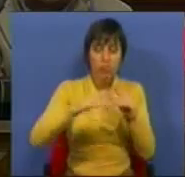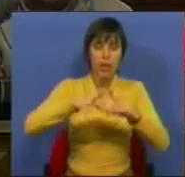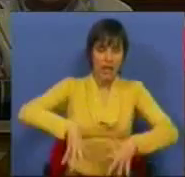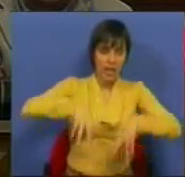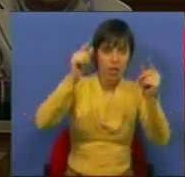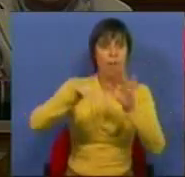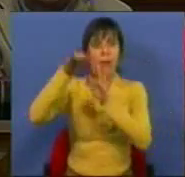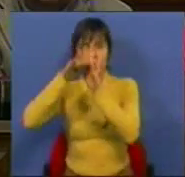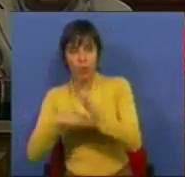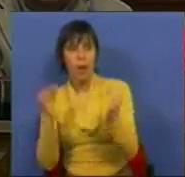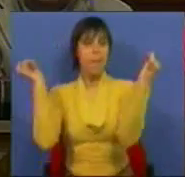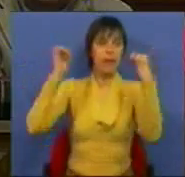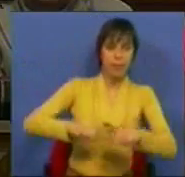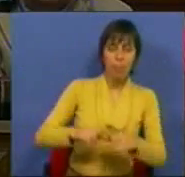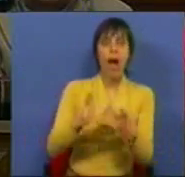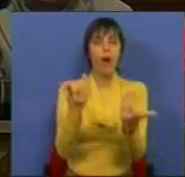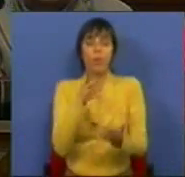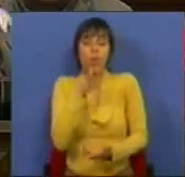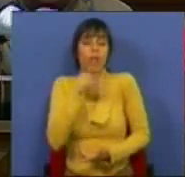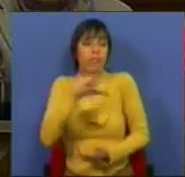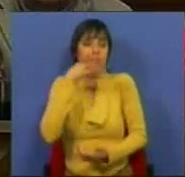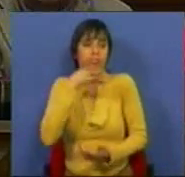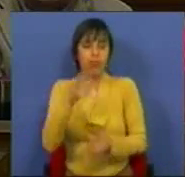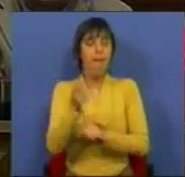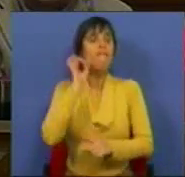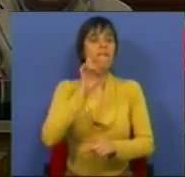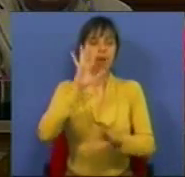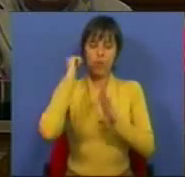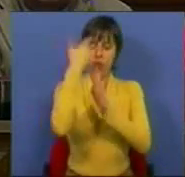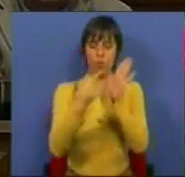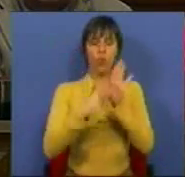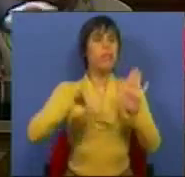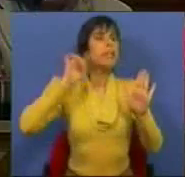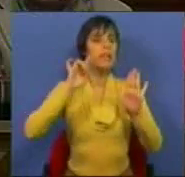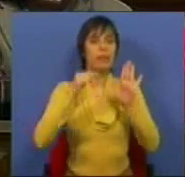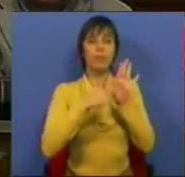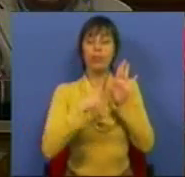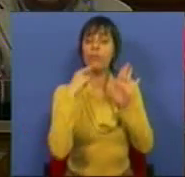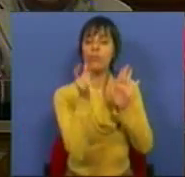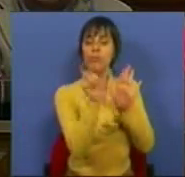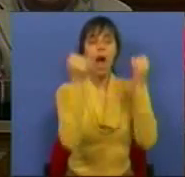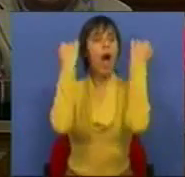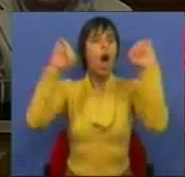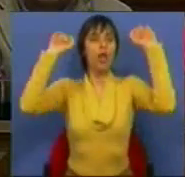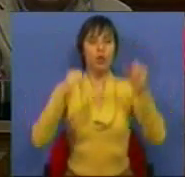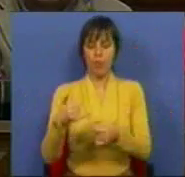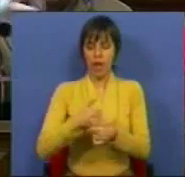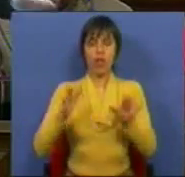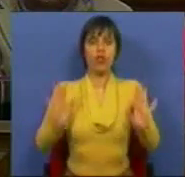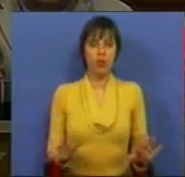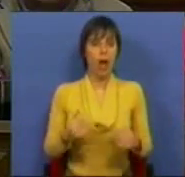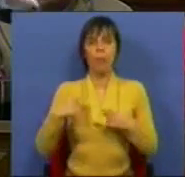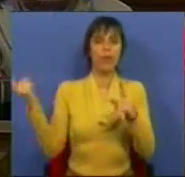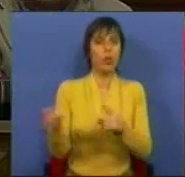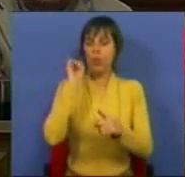crescimento, de programa, de pacto, enfim, do que invocarem, há um valor constitucional importantíssimo. Chama-se autonomia regional.